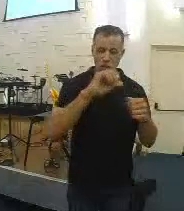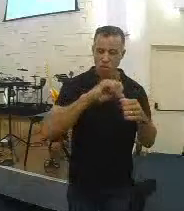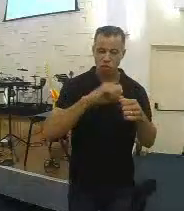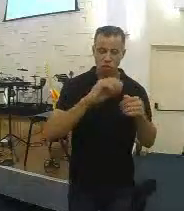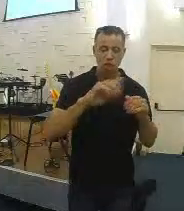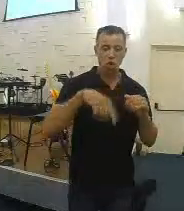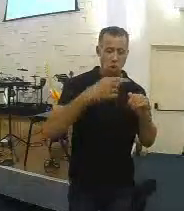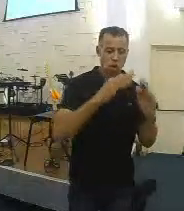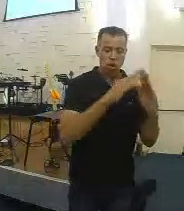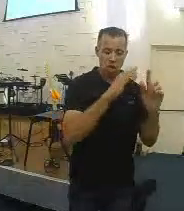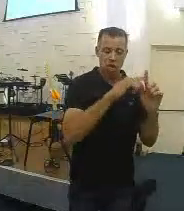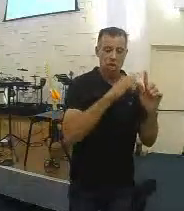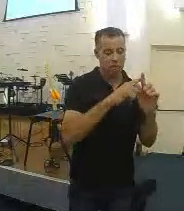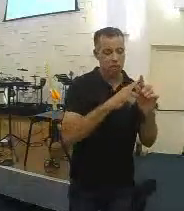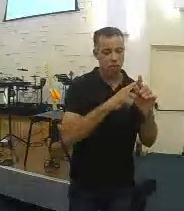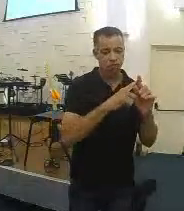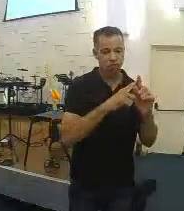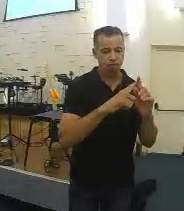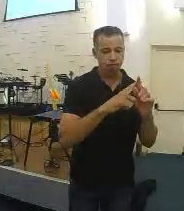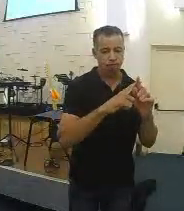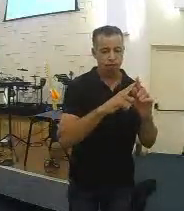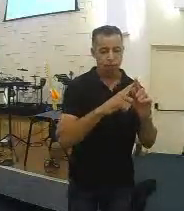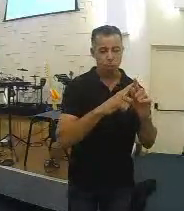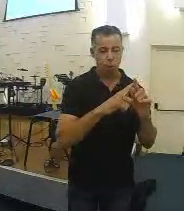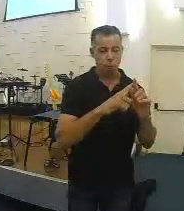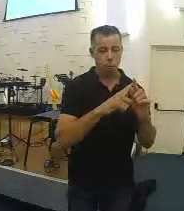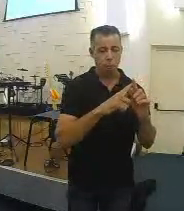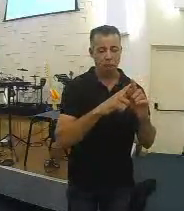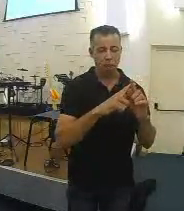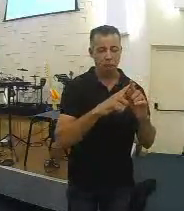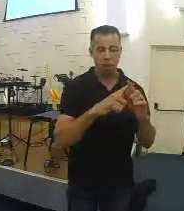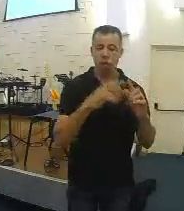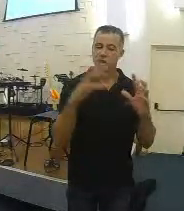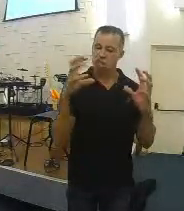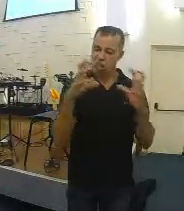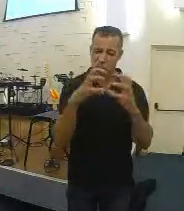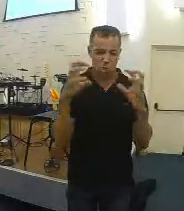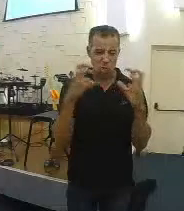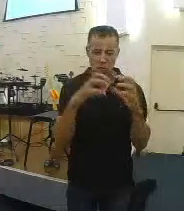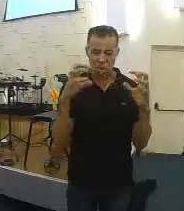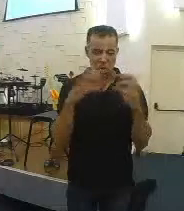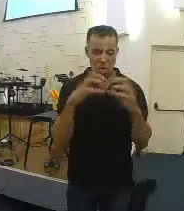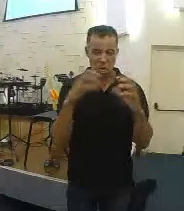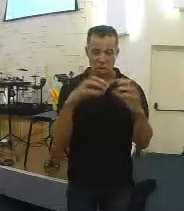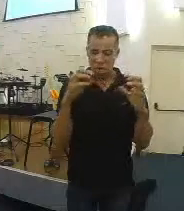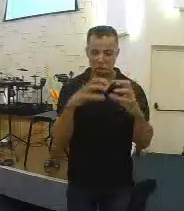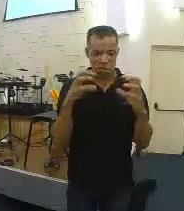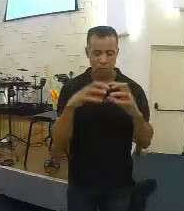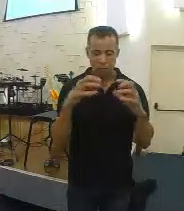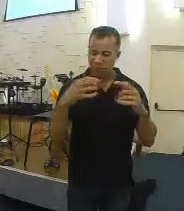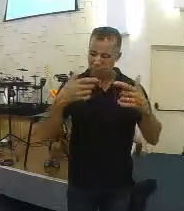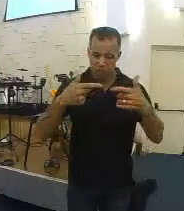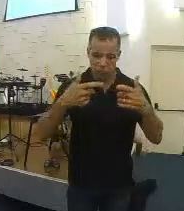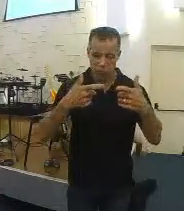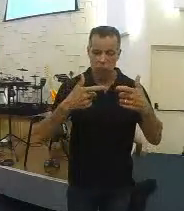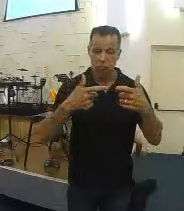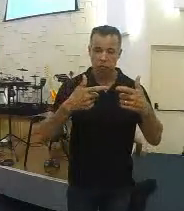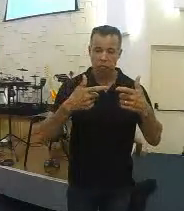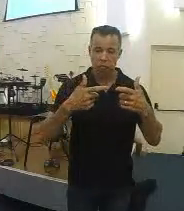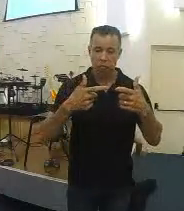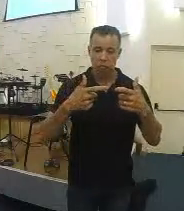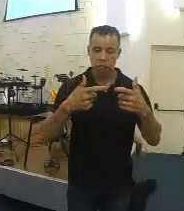Me perdoe a dureza das palavras. Mas no lugar em que há briga, disputa de poder e de dinheiro, irmãos, isso é um inferno, isso não é o reino de